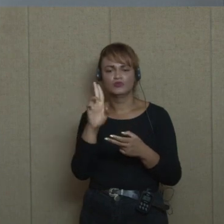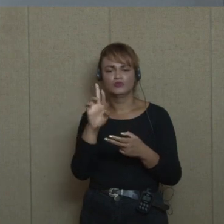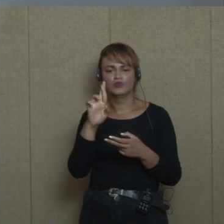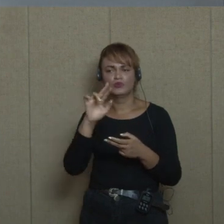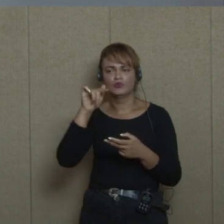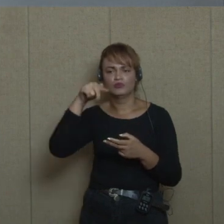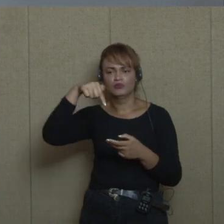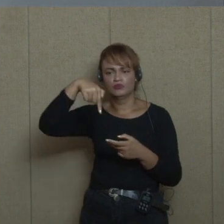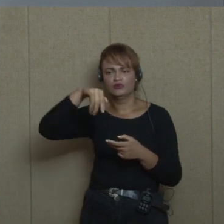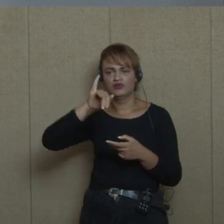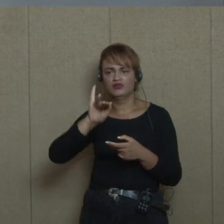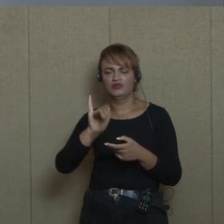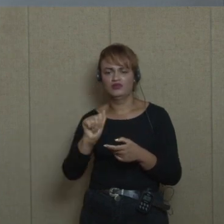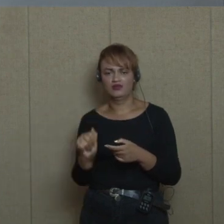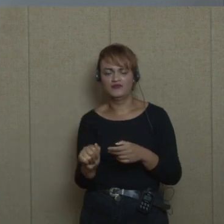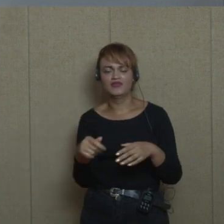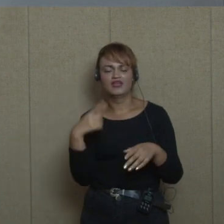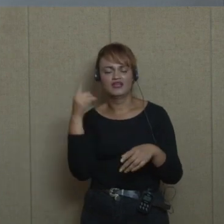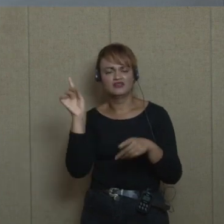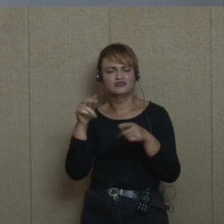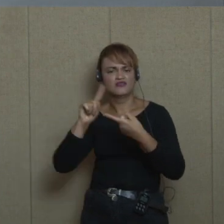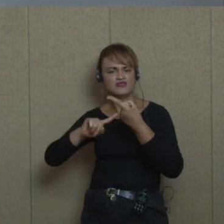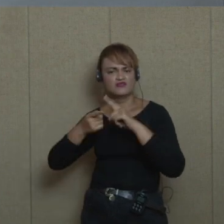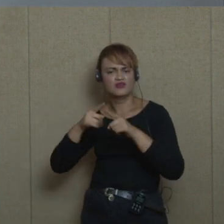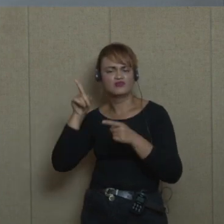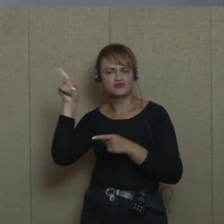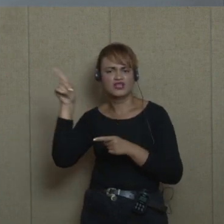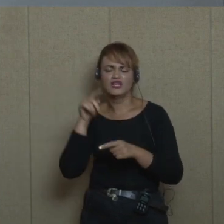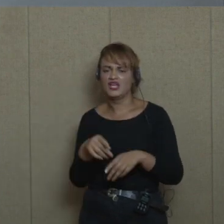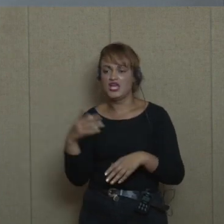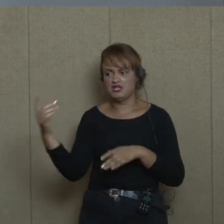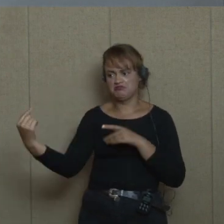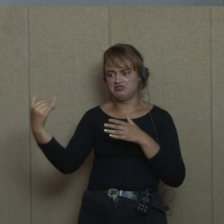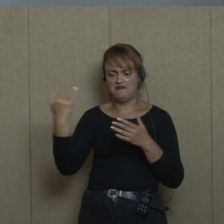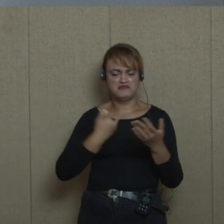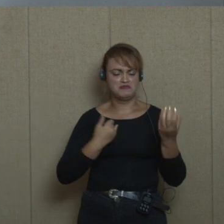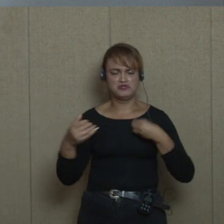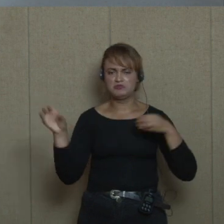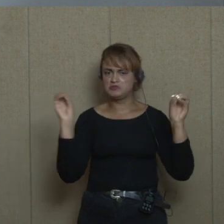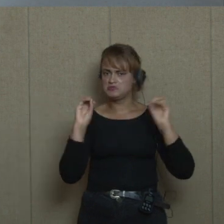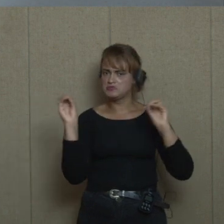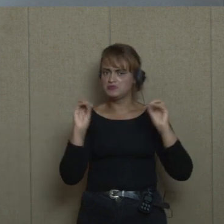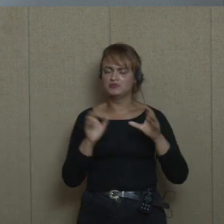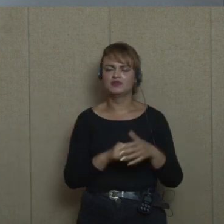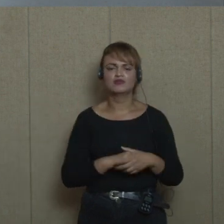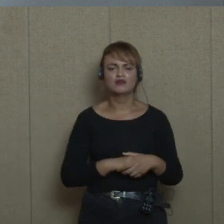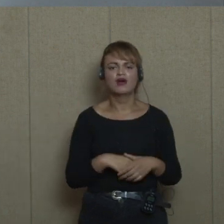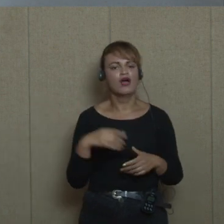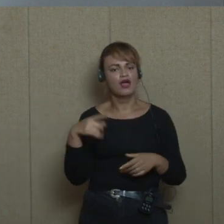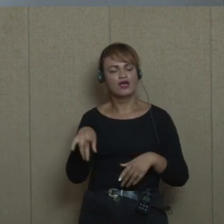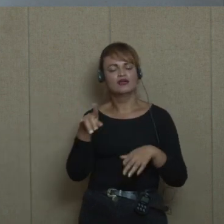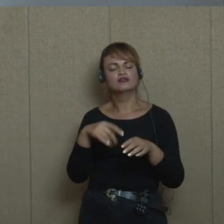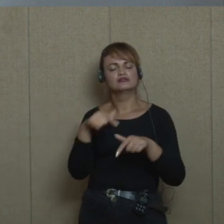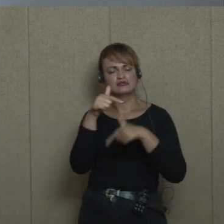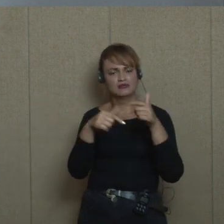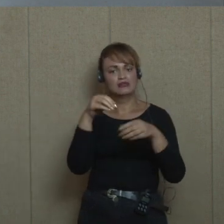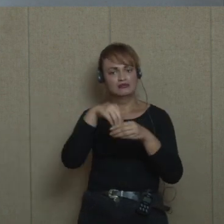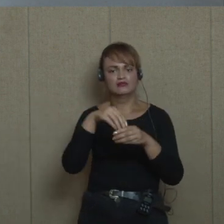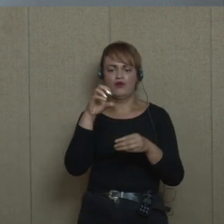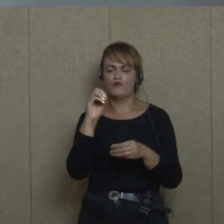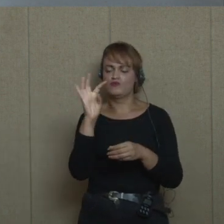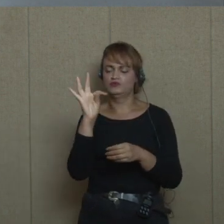negócios deles e eles não estão falando nada com a gente. Os dois são parte da